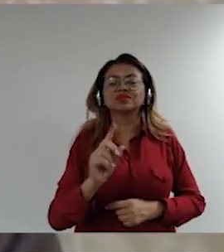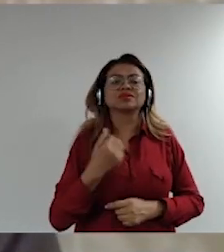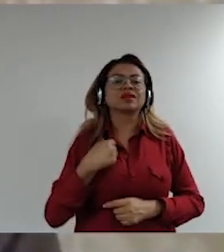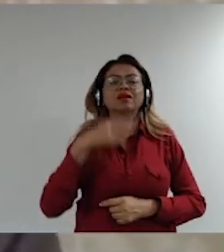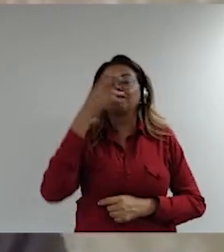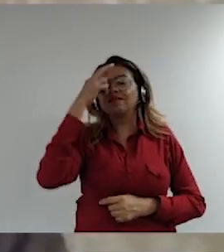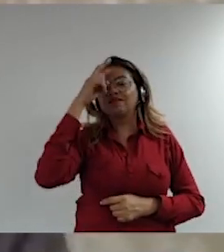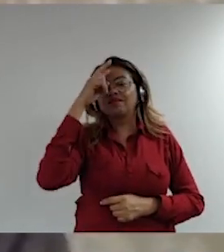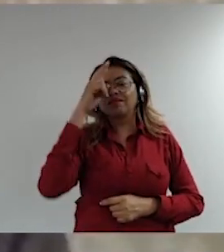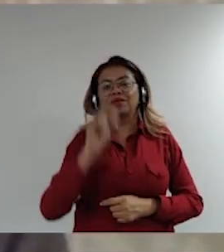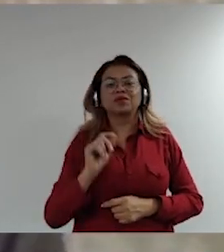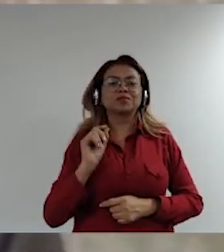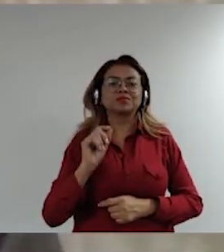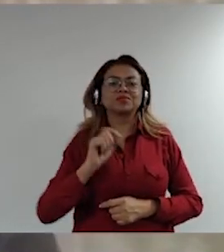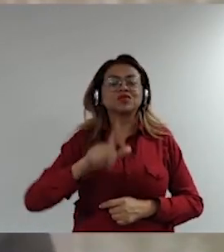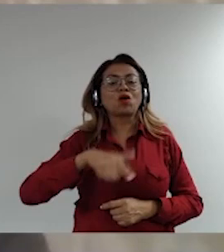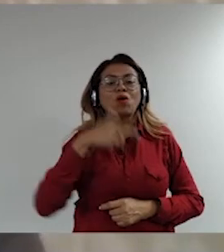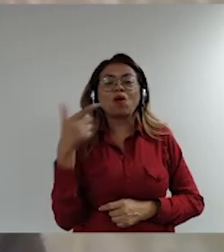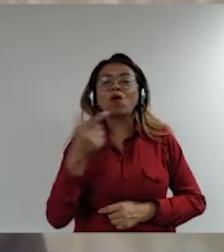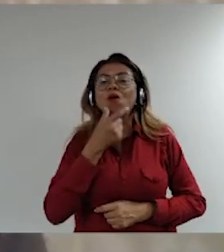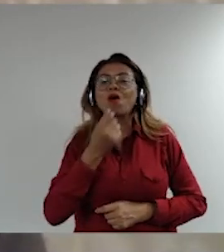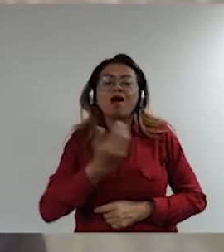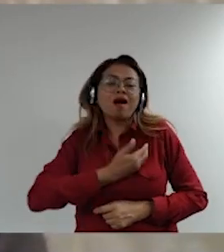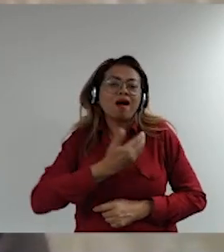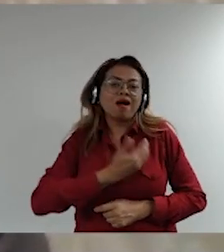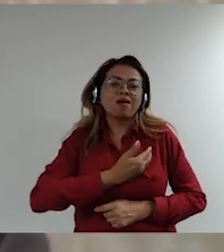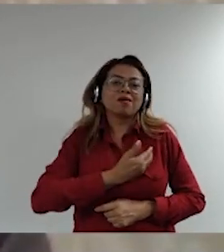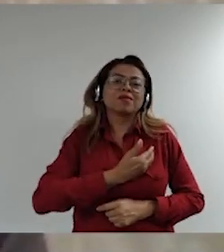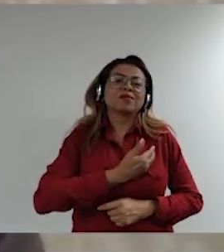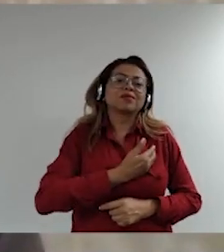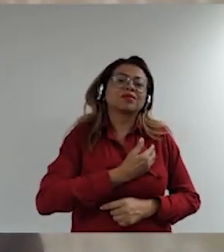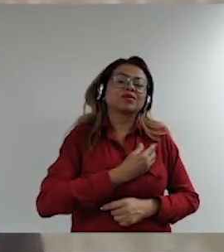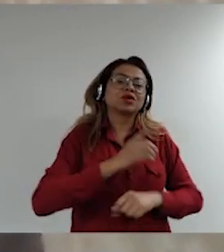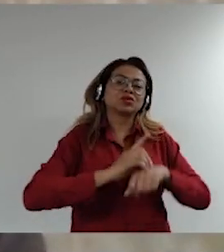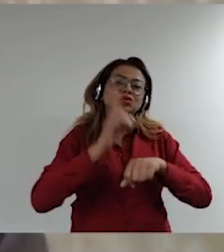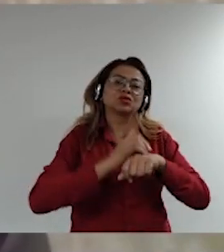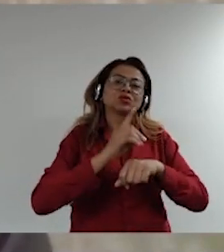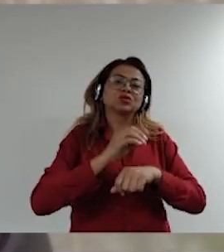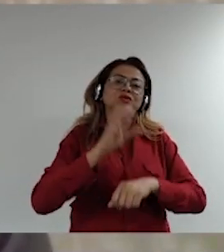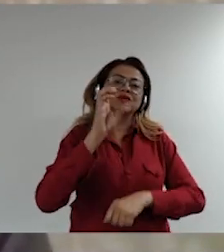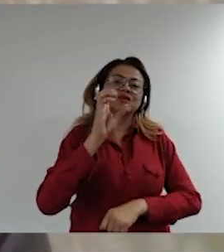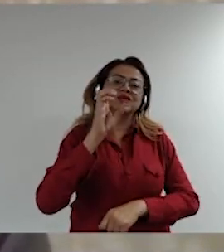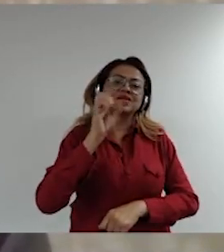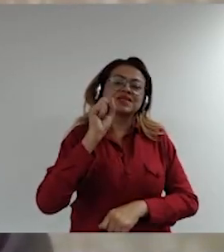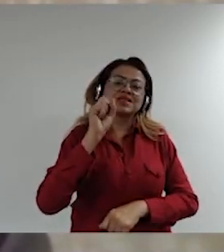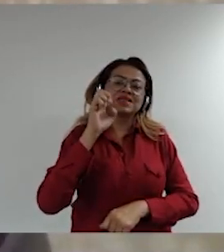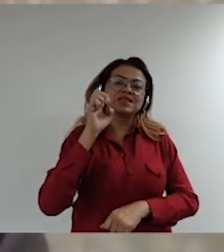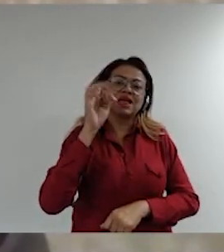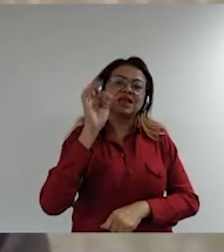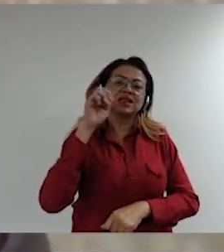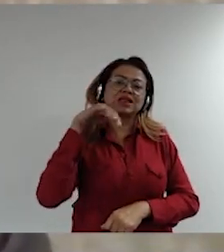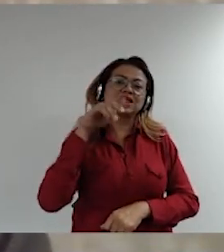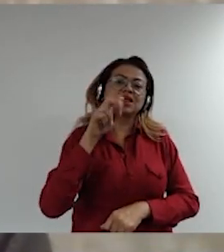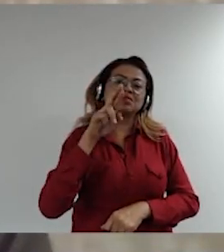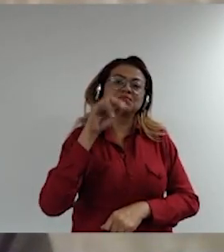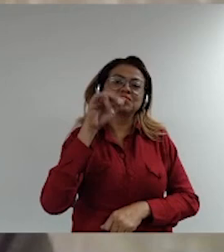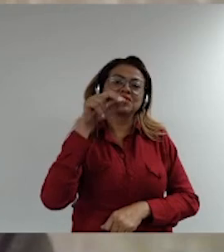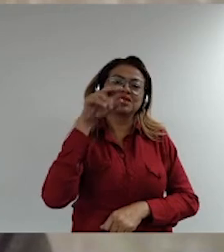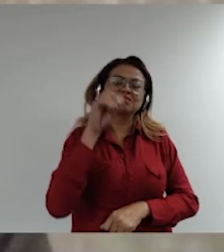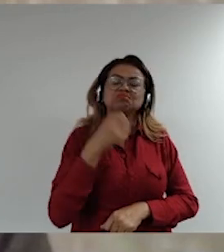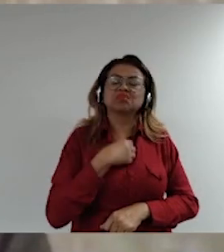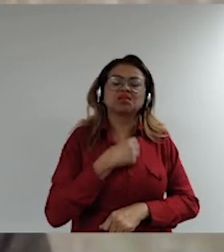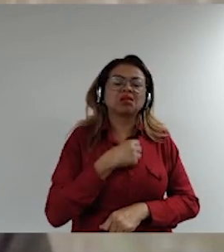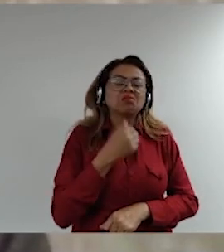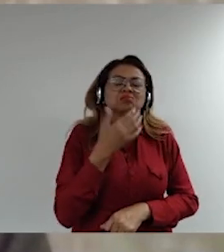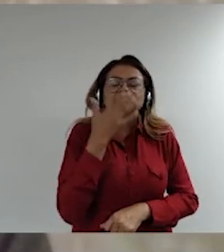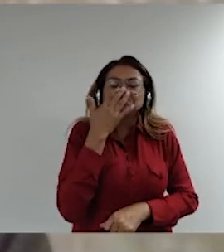me lembro de um outro grande amigo, doutor Setembrino, com quem eu tive o grande privilégio de conviver